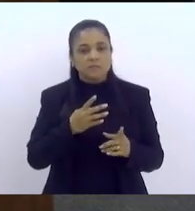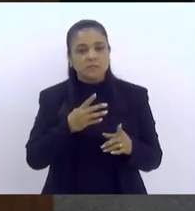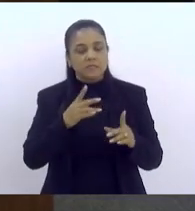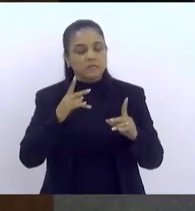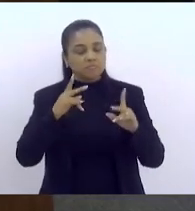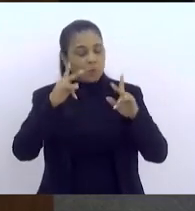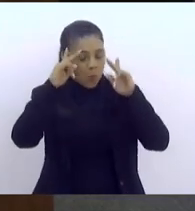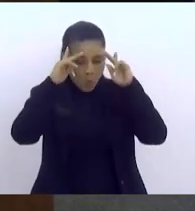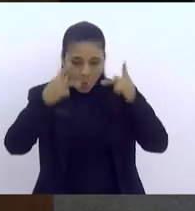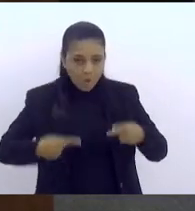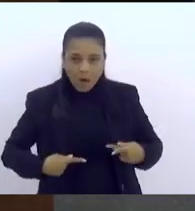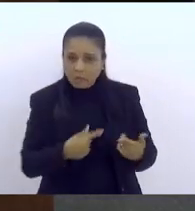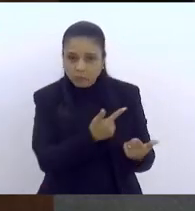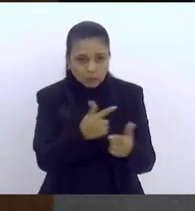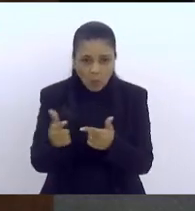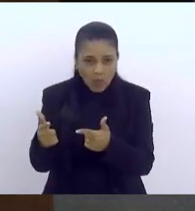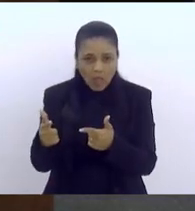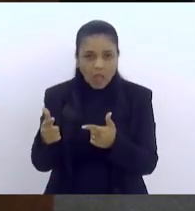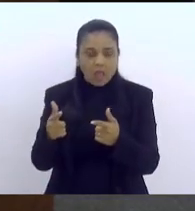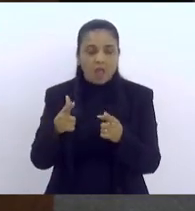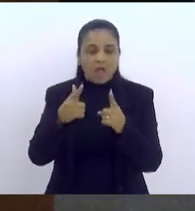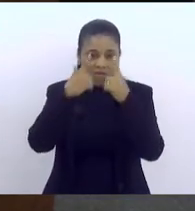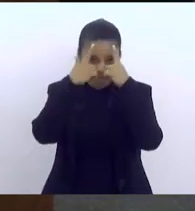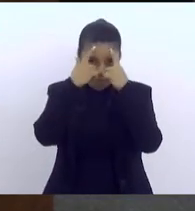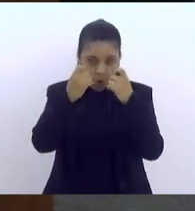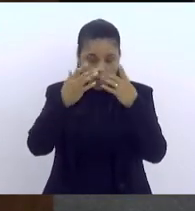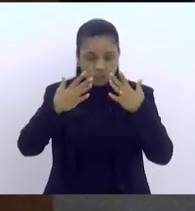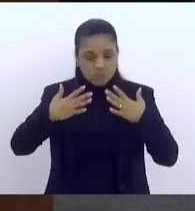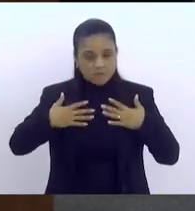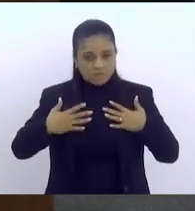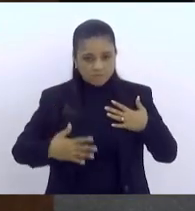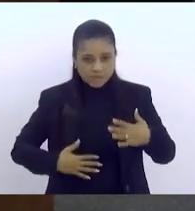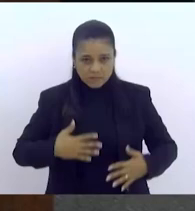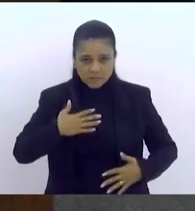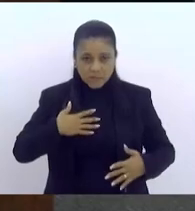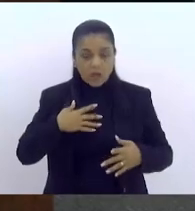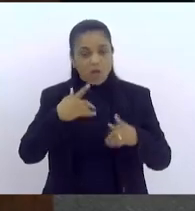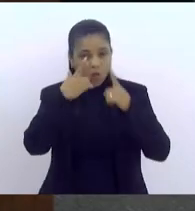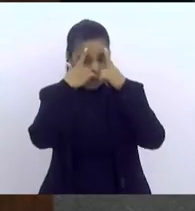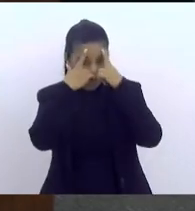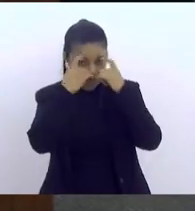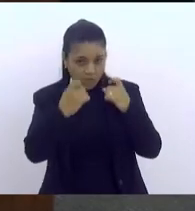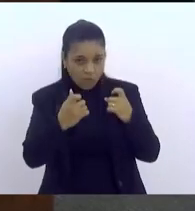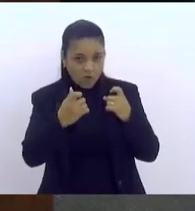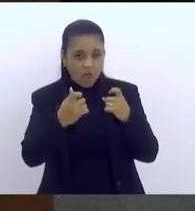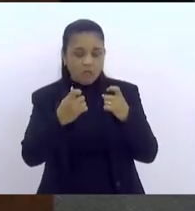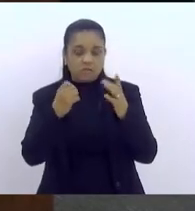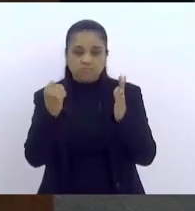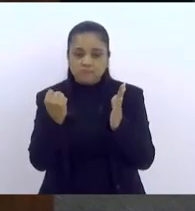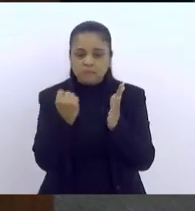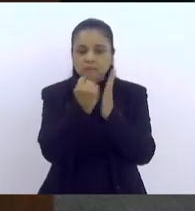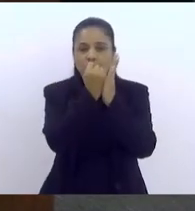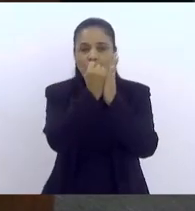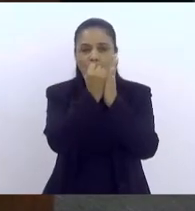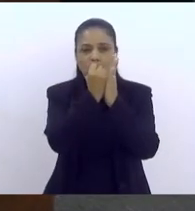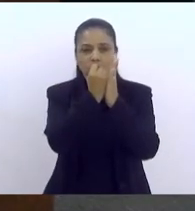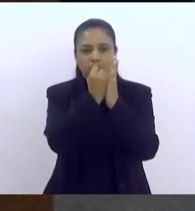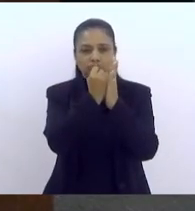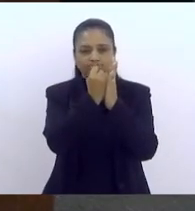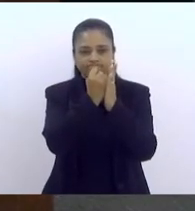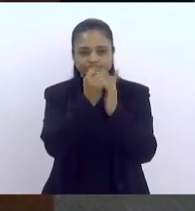barbarizado, seja com a violência física ou seja com a violência simbólica que acabamos